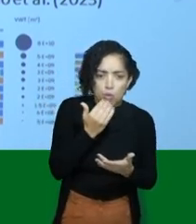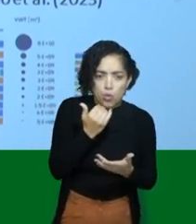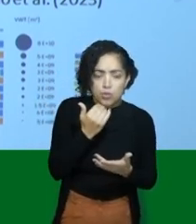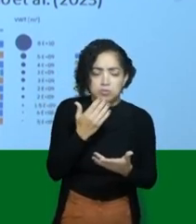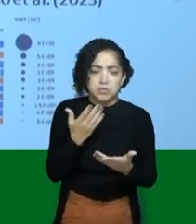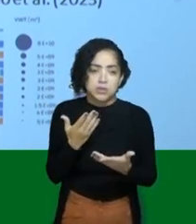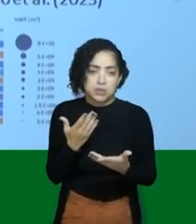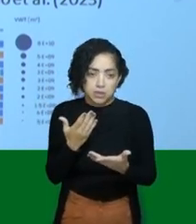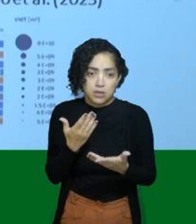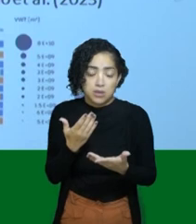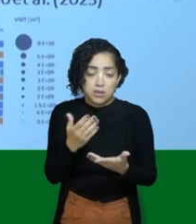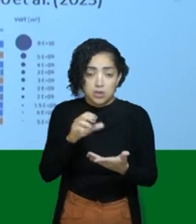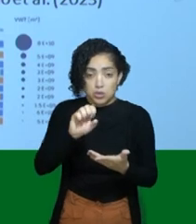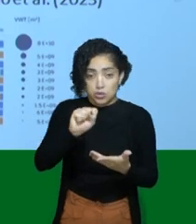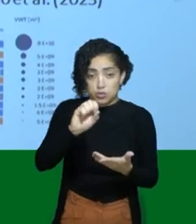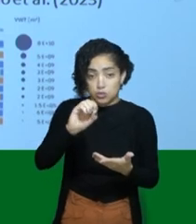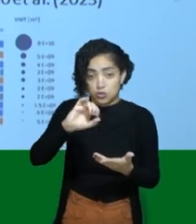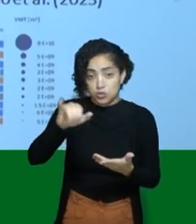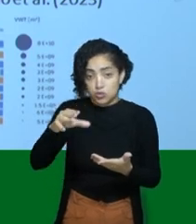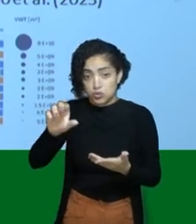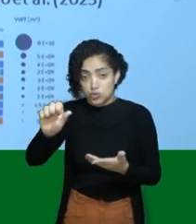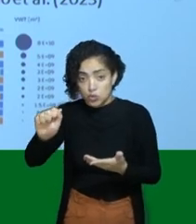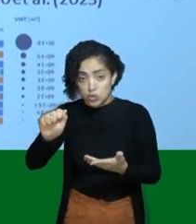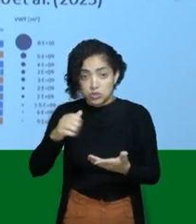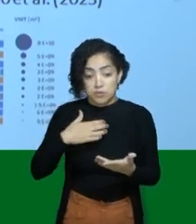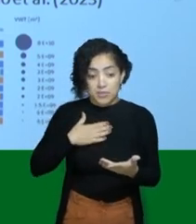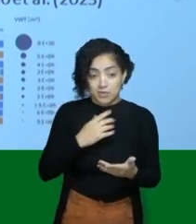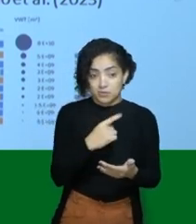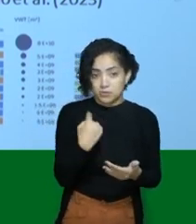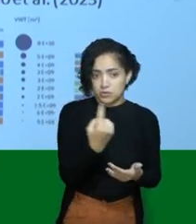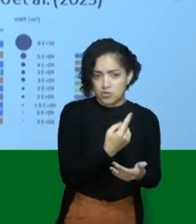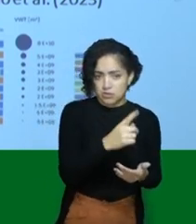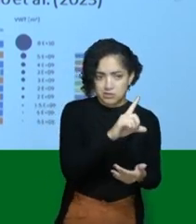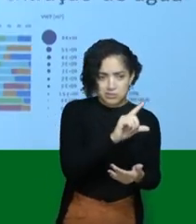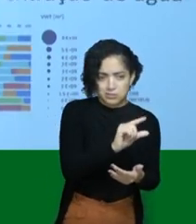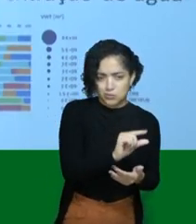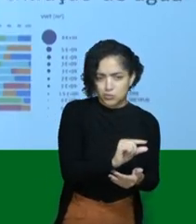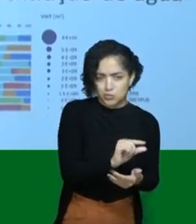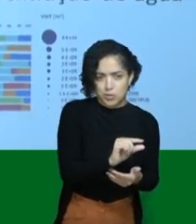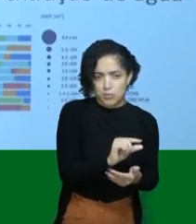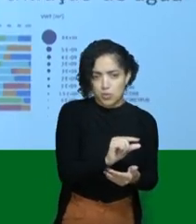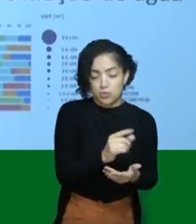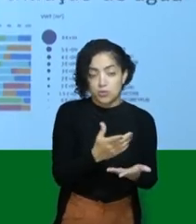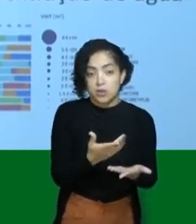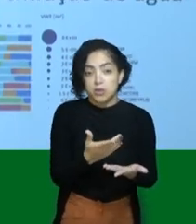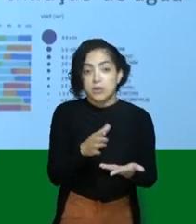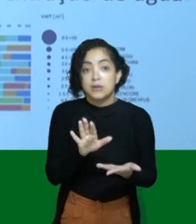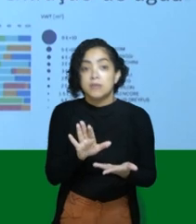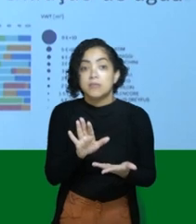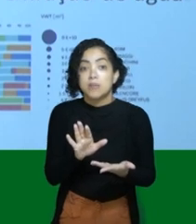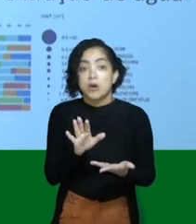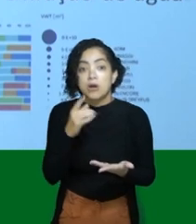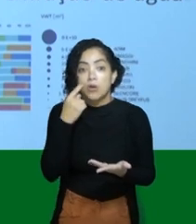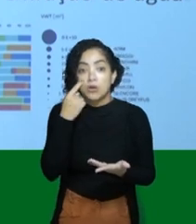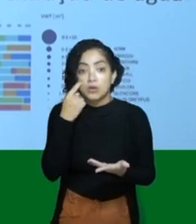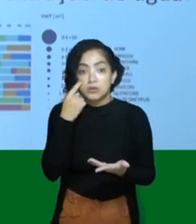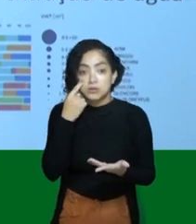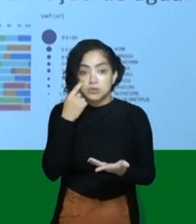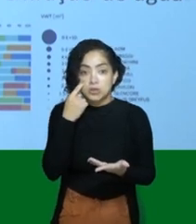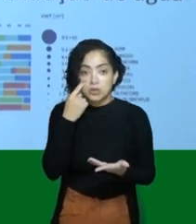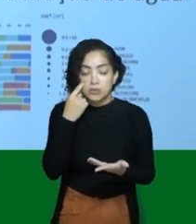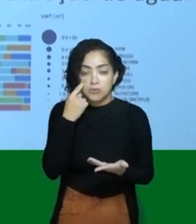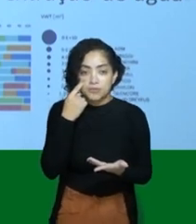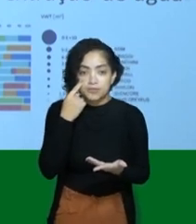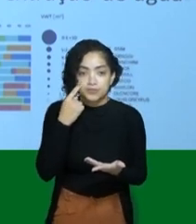sem valor agregado. E a gente está fazendo isso para nós mesmos. Tá? Então, olha só, está vendo aqui?